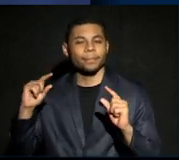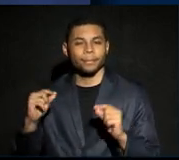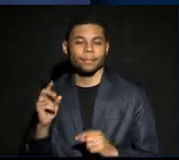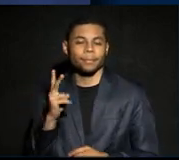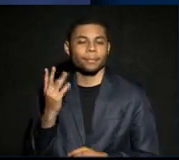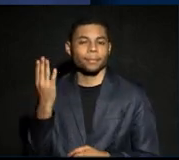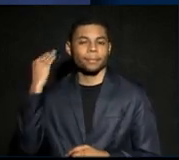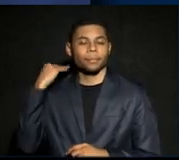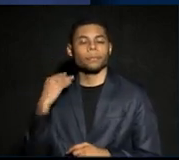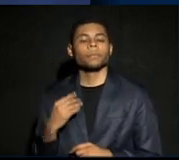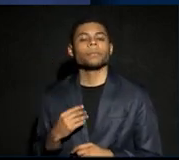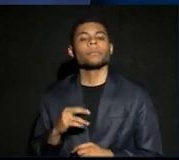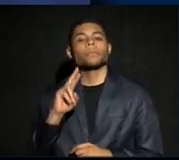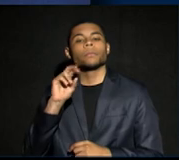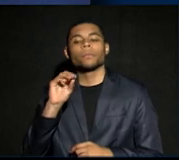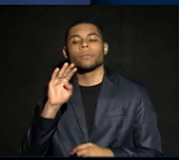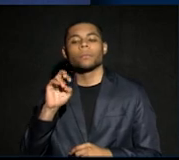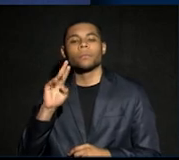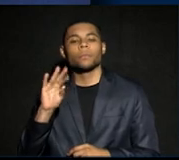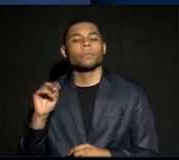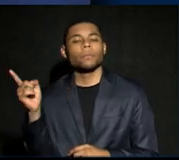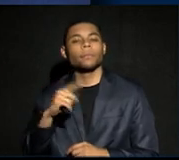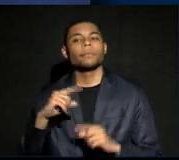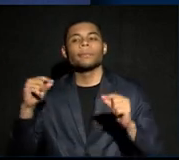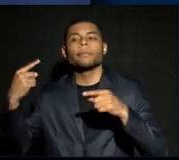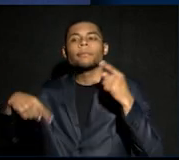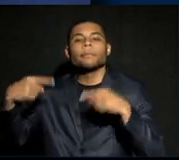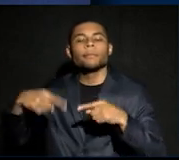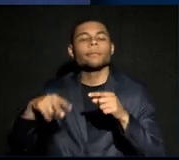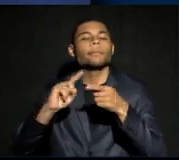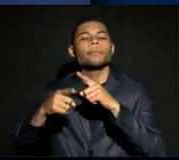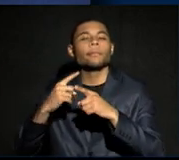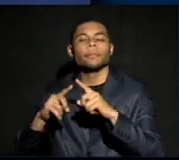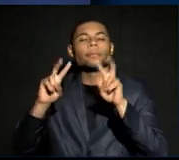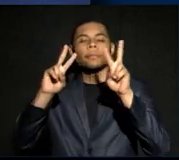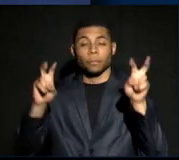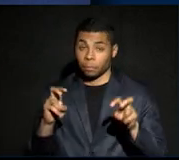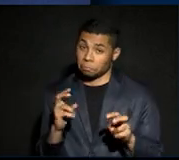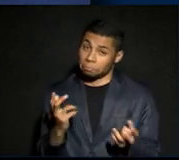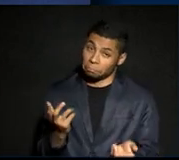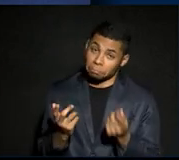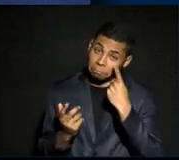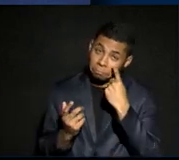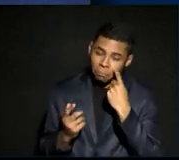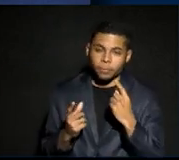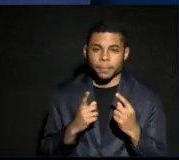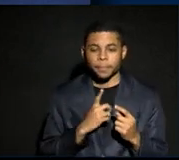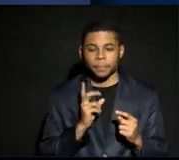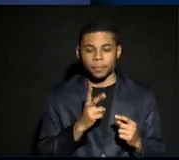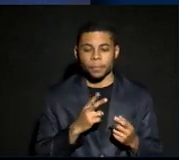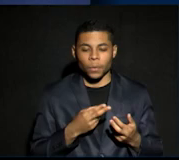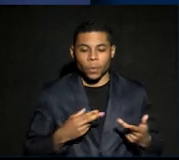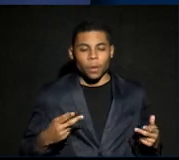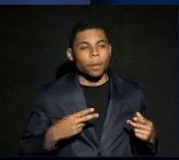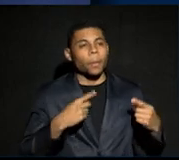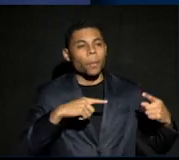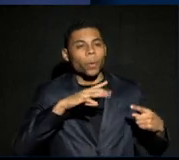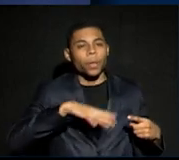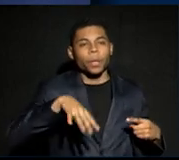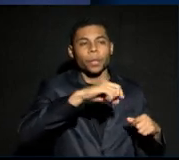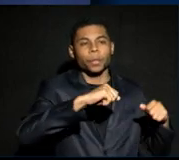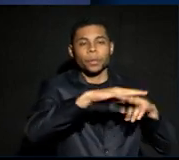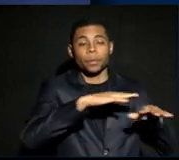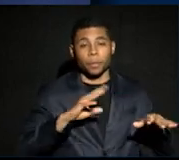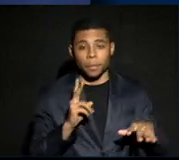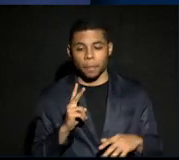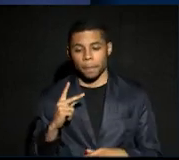foi muito esclarecedor o Roberto, hoje tinha um debate se a gente estava numa mudança de arcabouço de condução de política monetária,